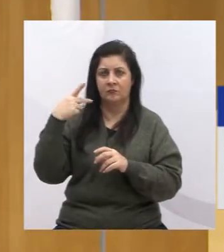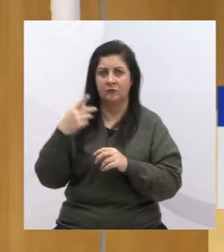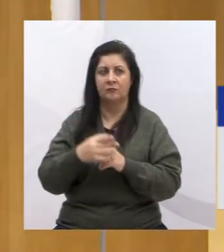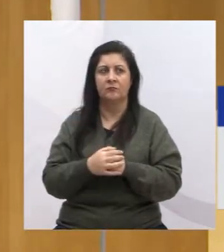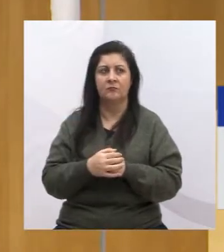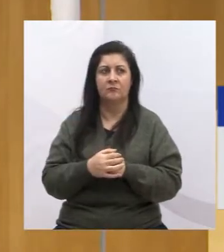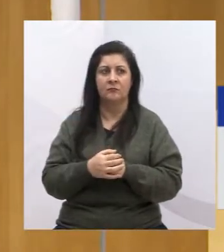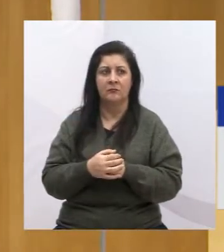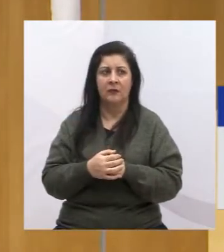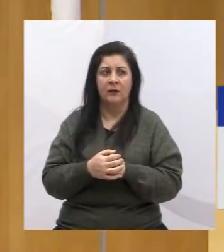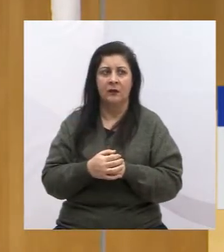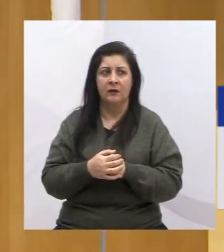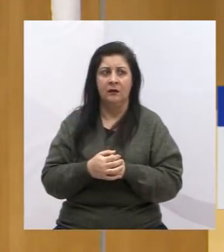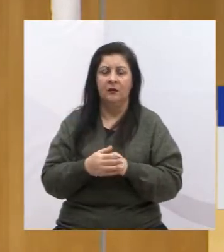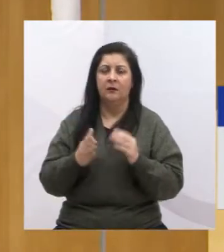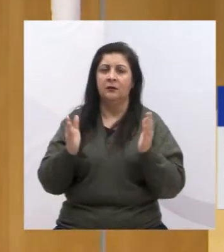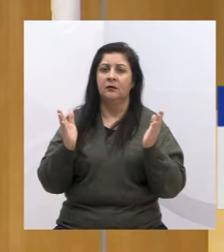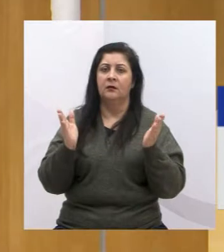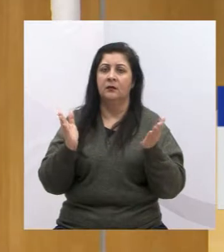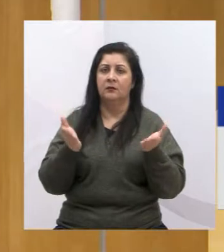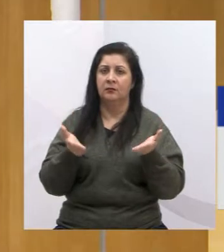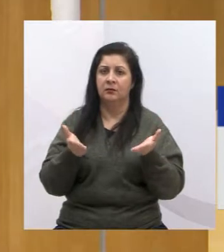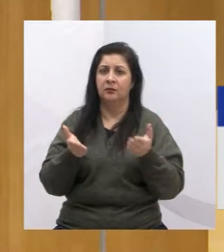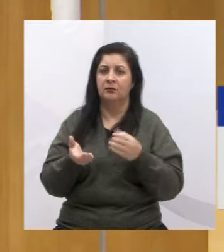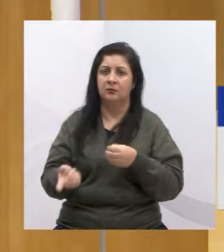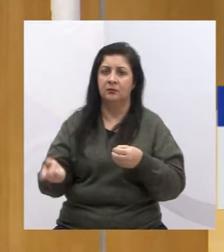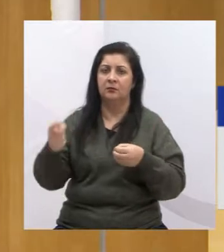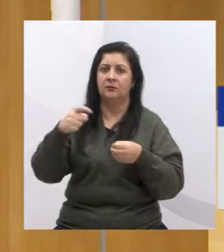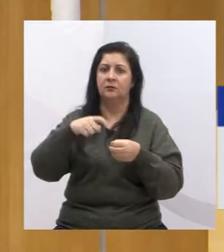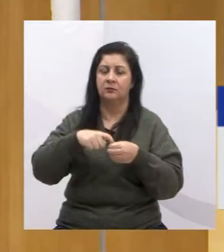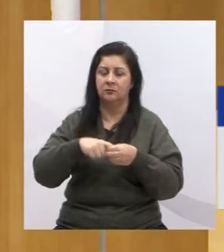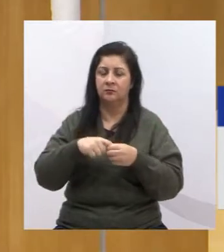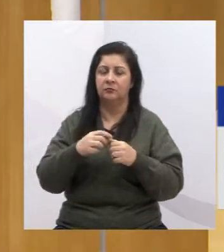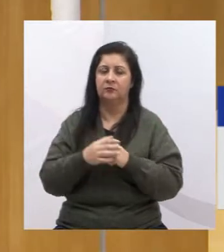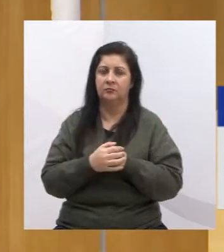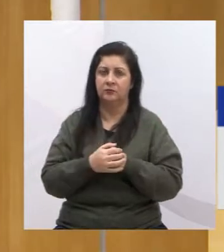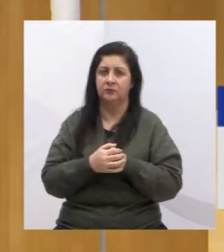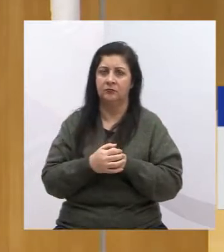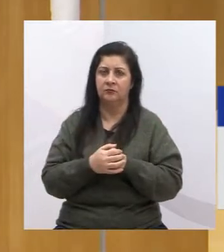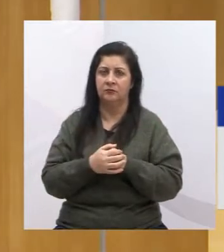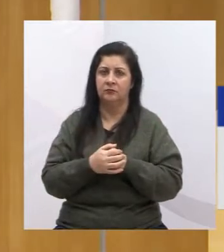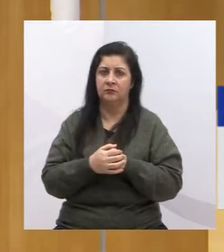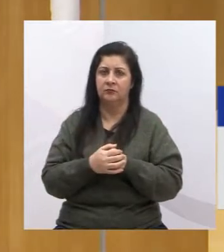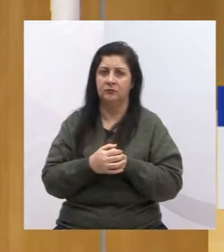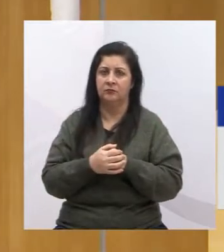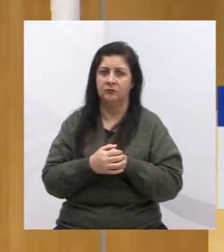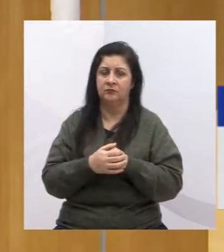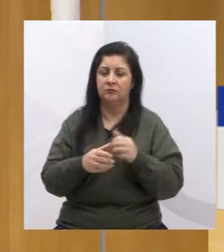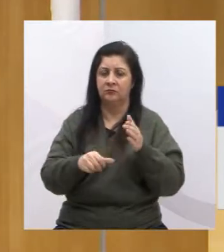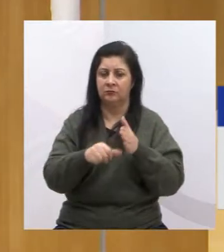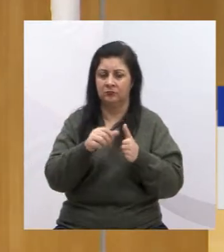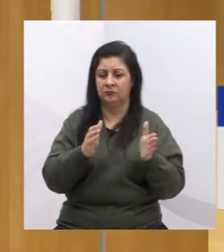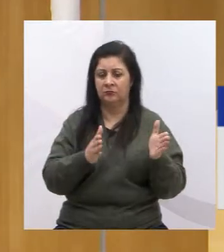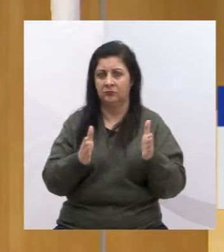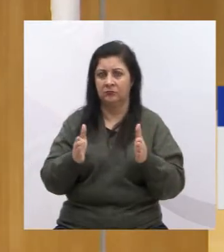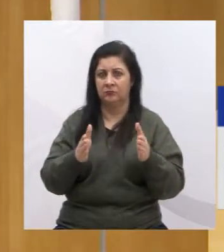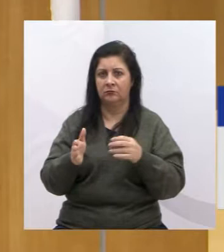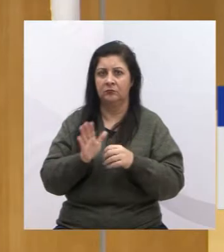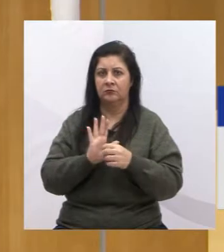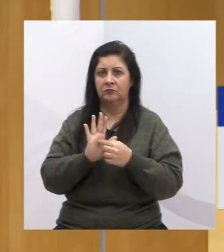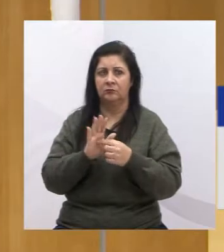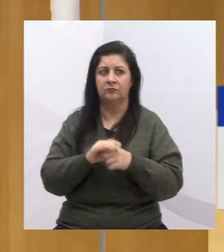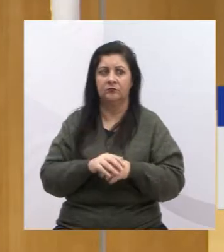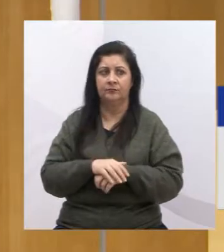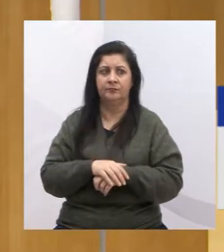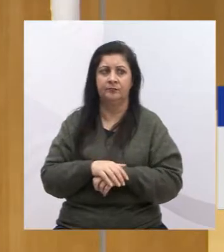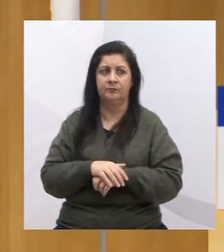passados, e agora a gente voltou, construiu na primeira legislatura nossa, está apresentando. E